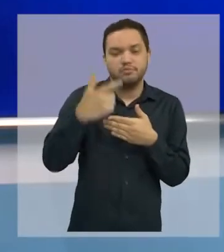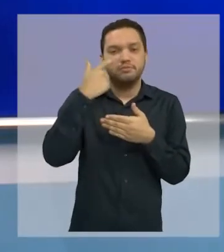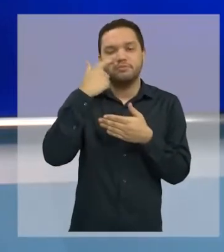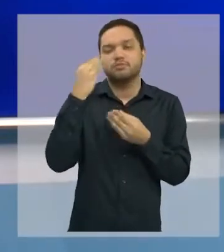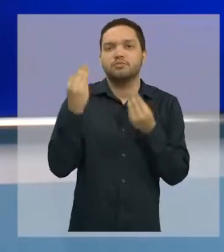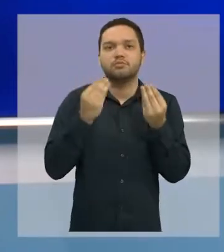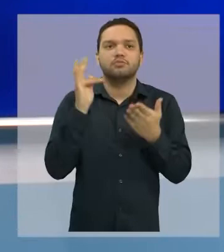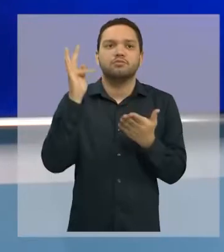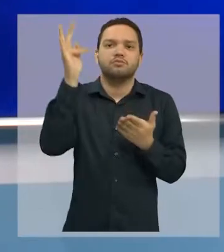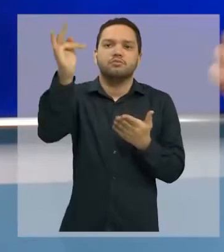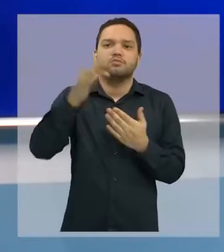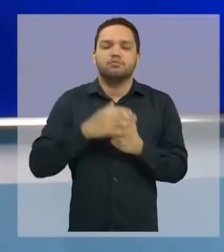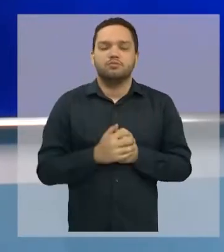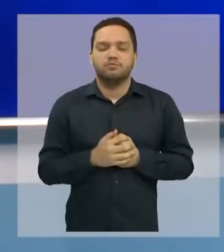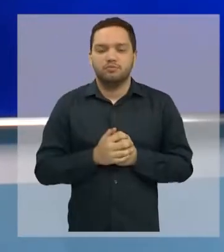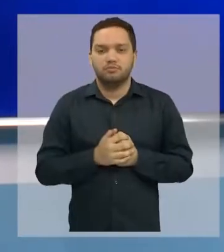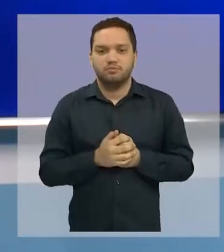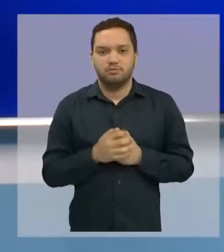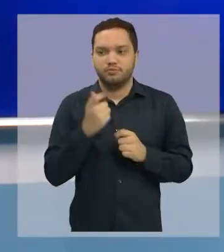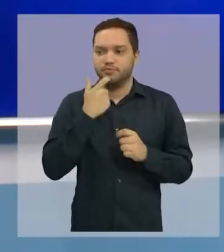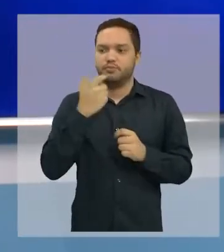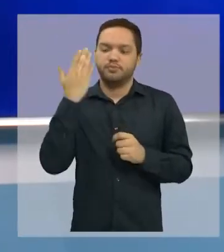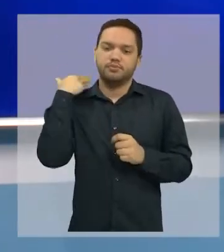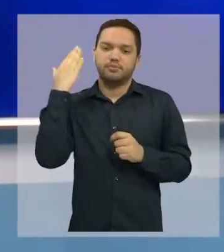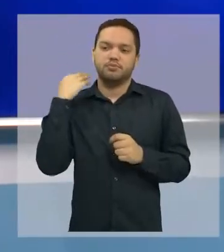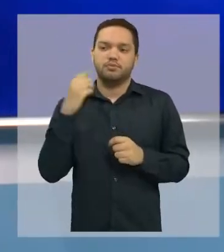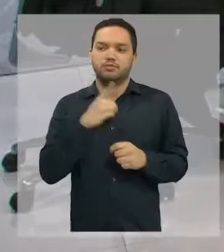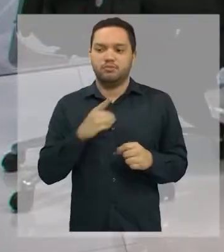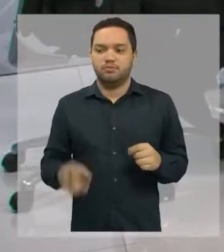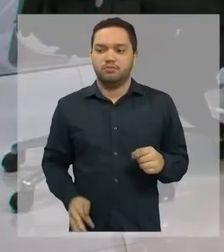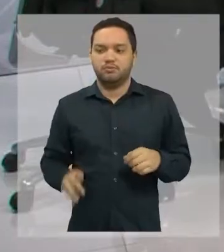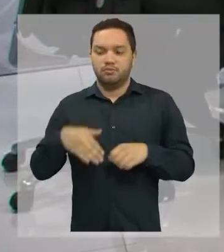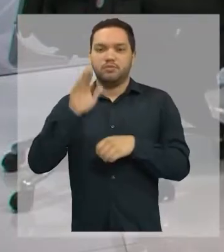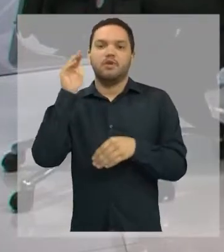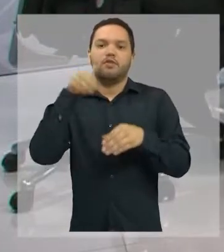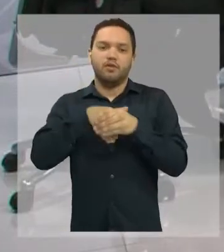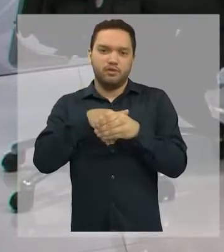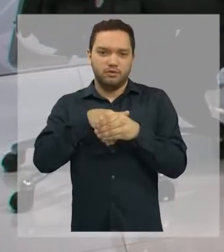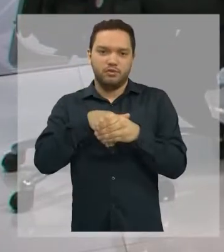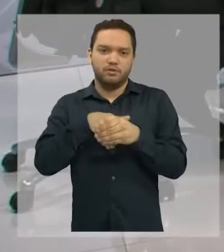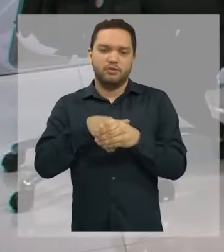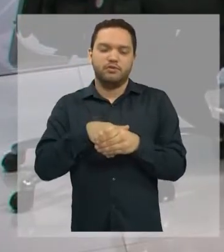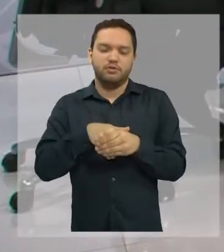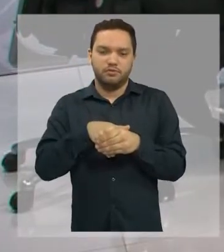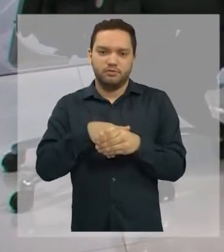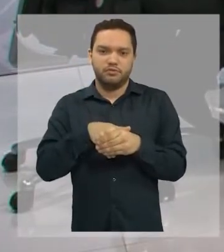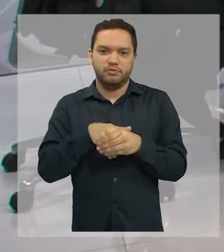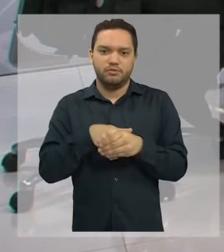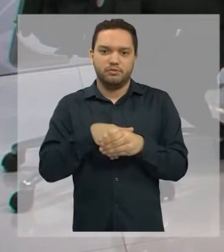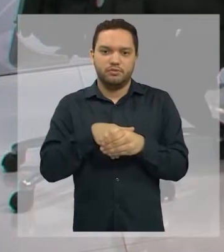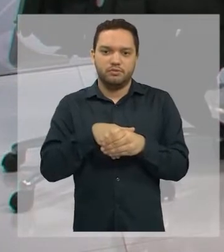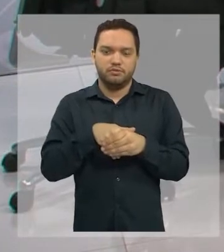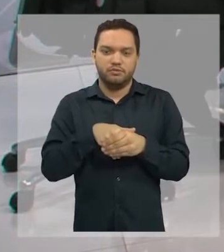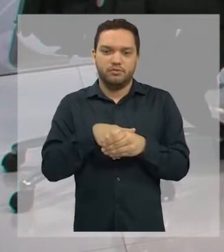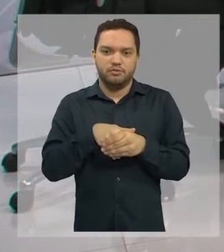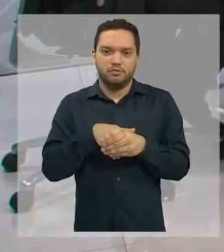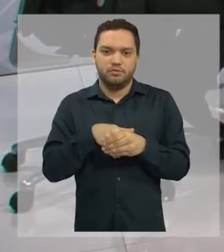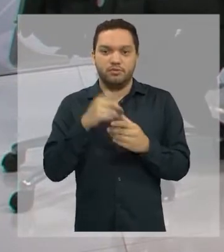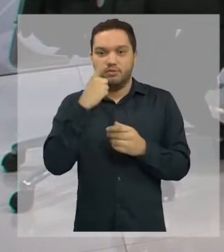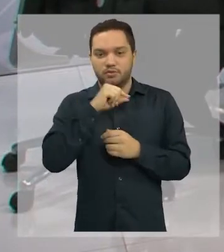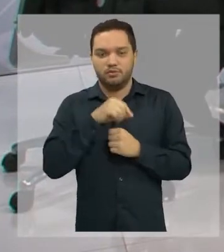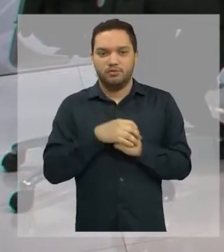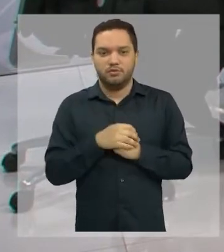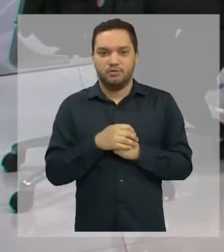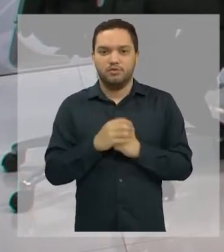porque certamente até aqui os o fenômenos resultado da última eleição, quem foi o deputado estadual mais bem votado? Pois é, os fenômenos são isolados. Quem foi o deputado federal